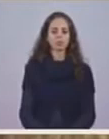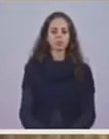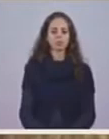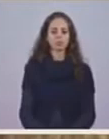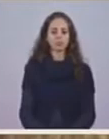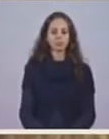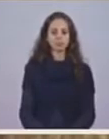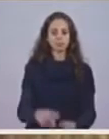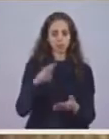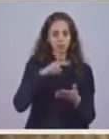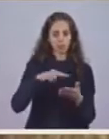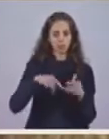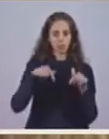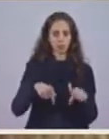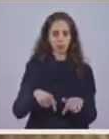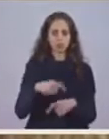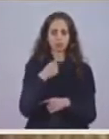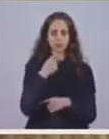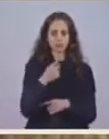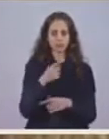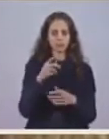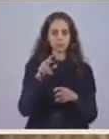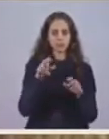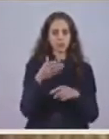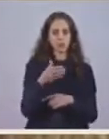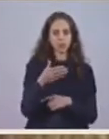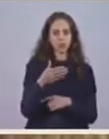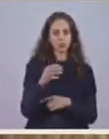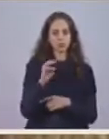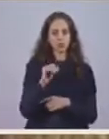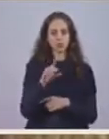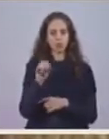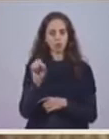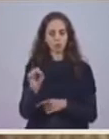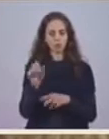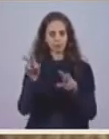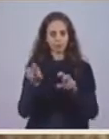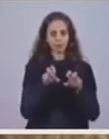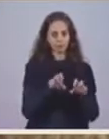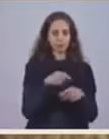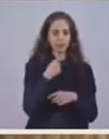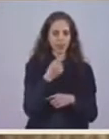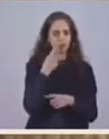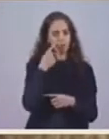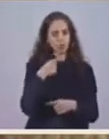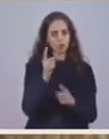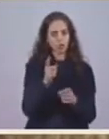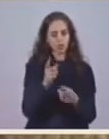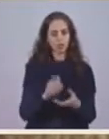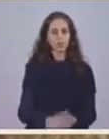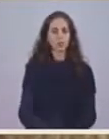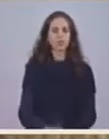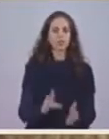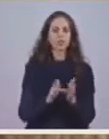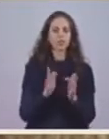O Evangelho de hoje, retirado do capítulo 11 do Evangelho de São João, mostra-nos isso mesmo.